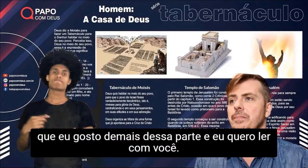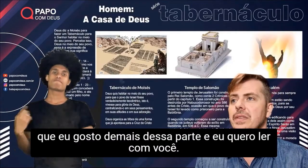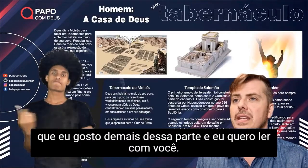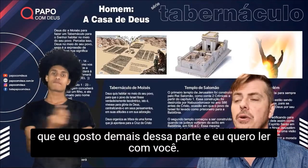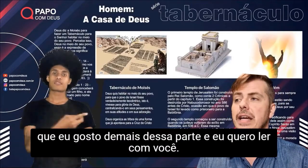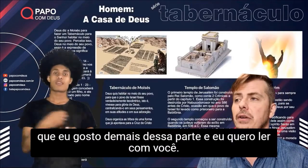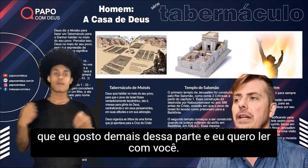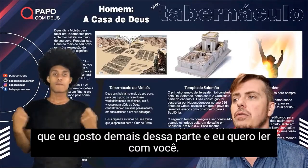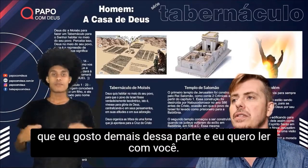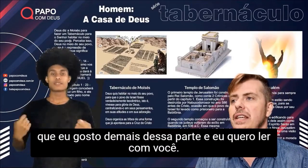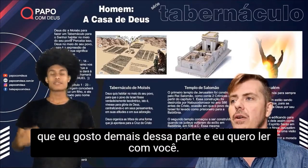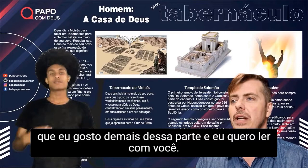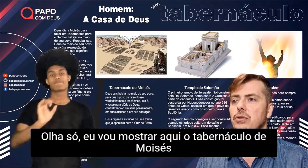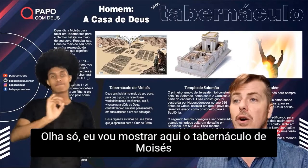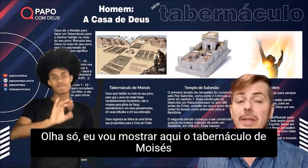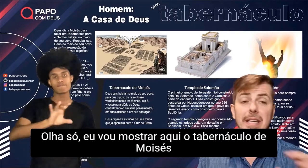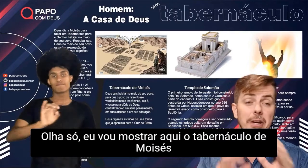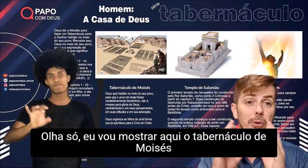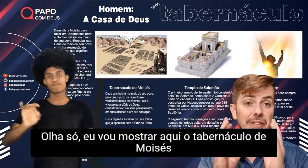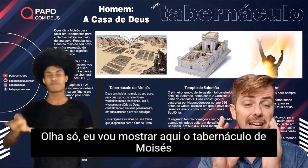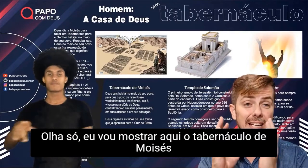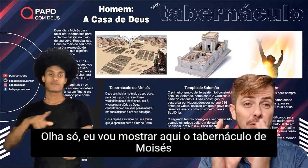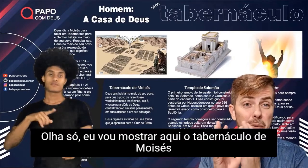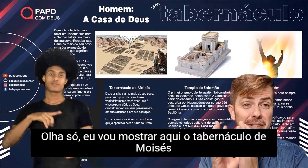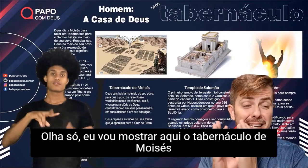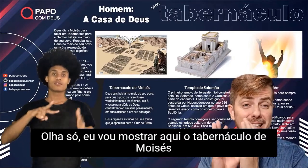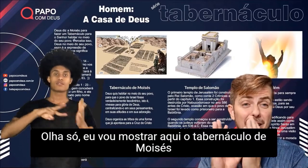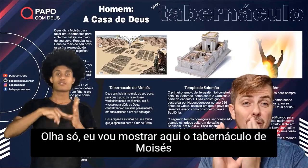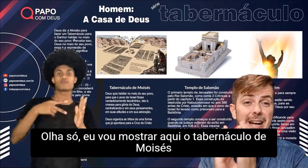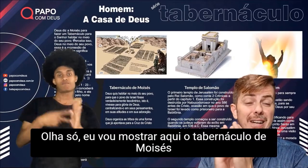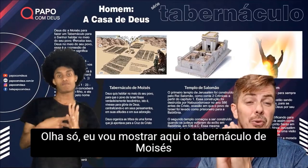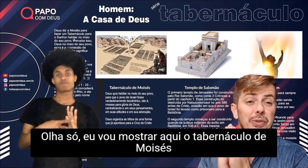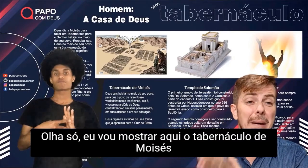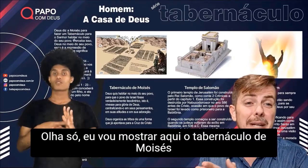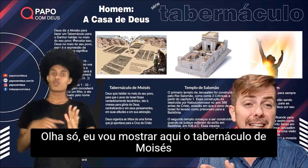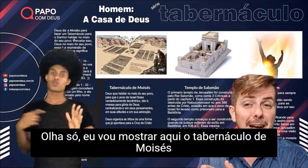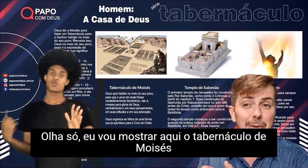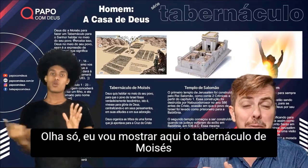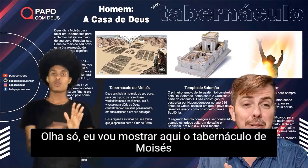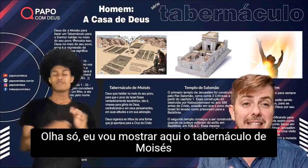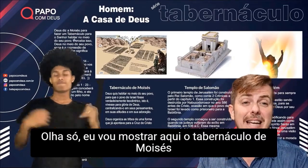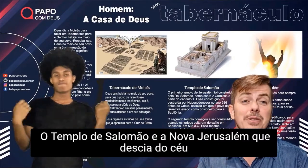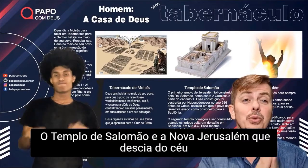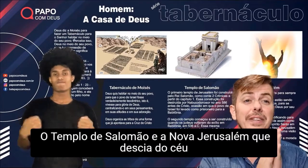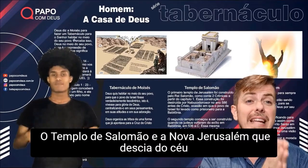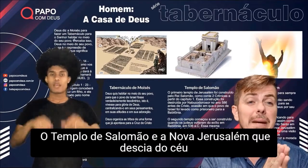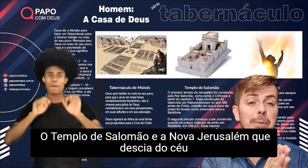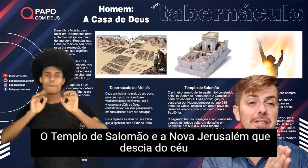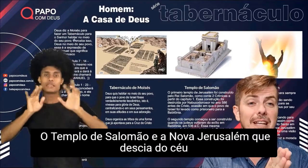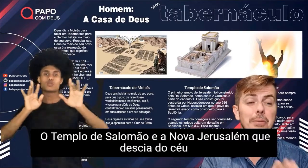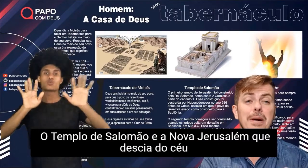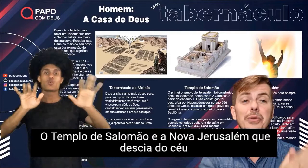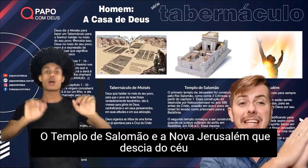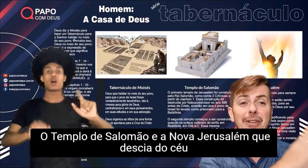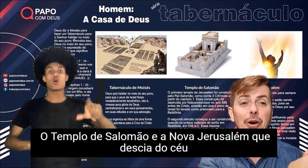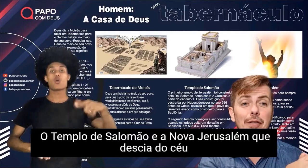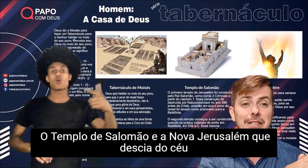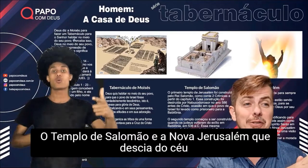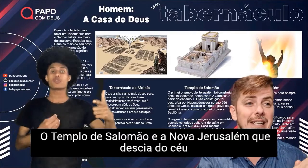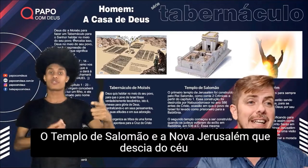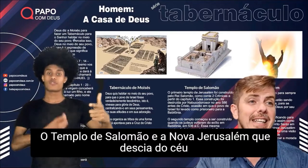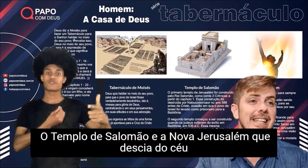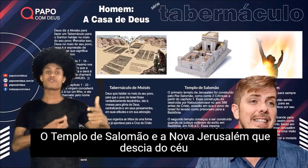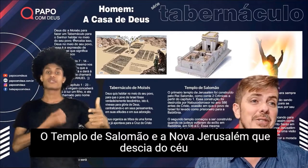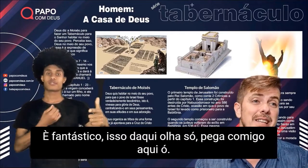parte. E eu quero ler com você. Olha só, eu vou mostrar aqui agora o tabernáculo de Moisés, o templo de Salomão e a